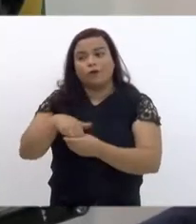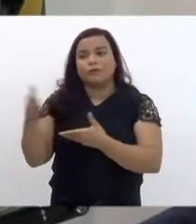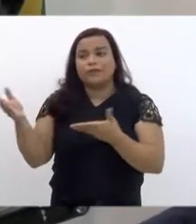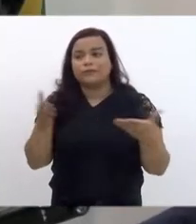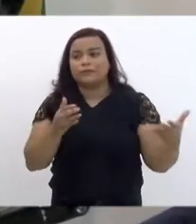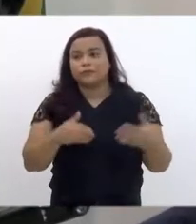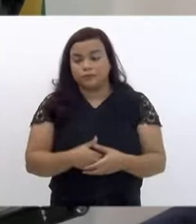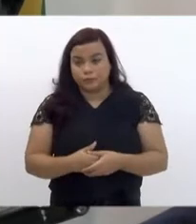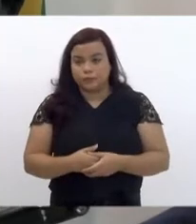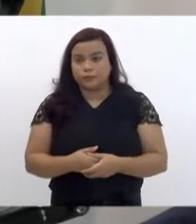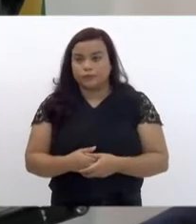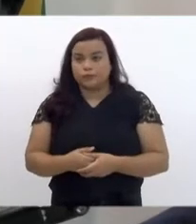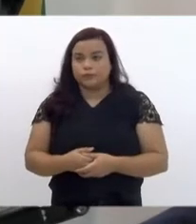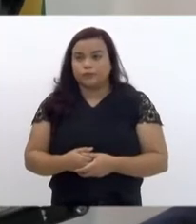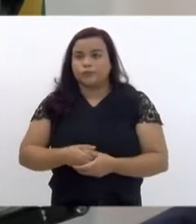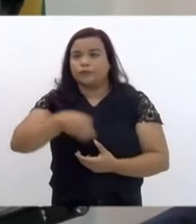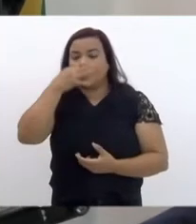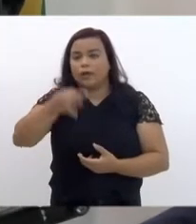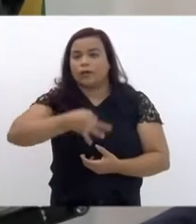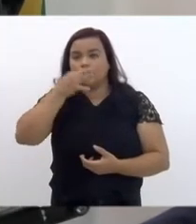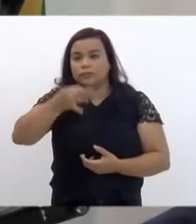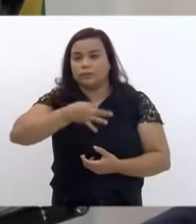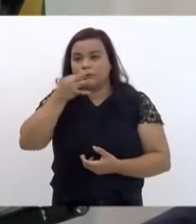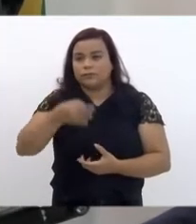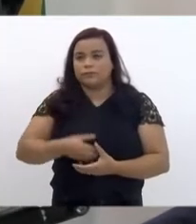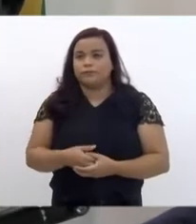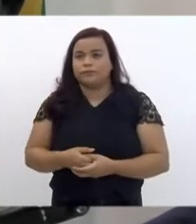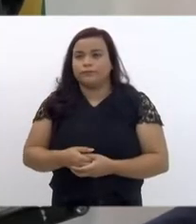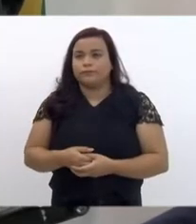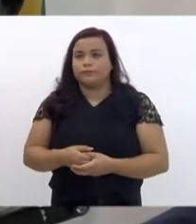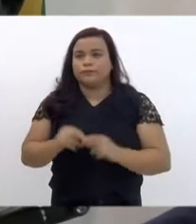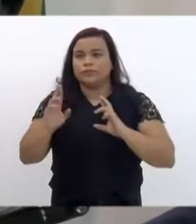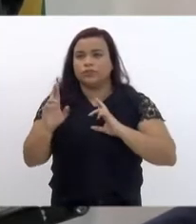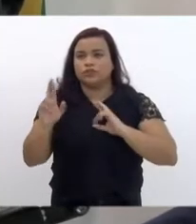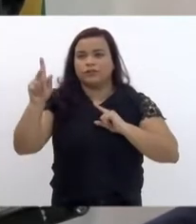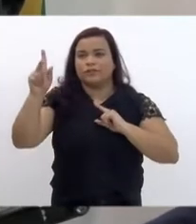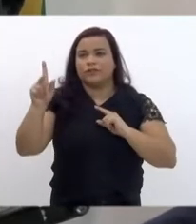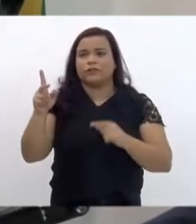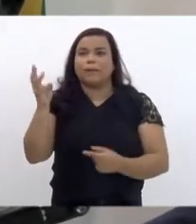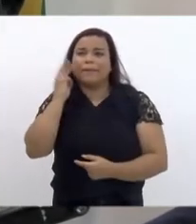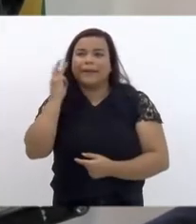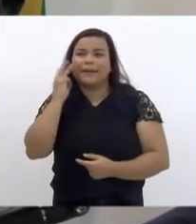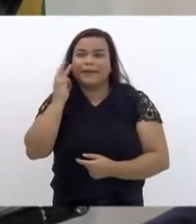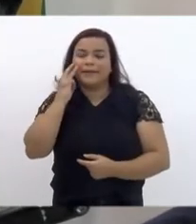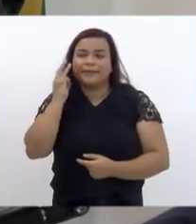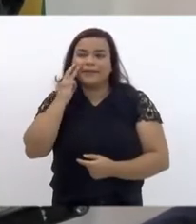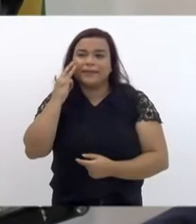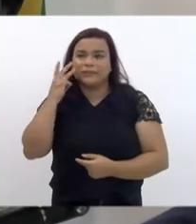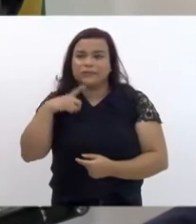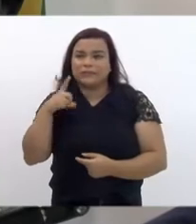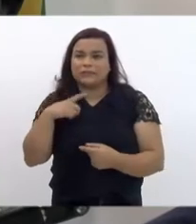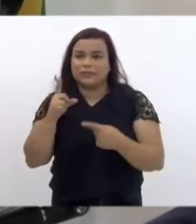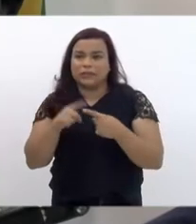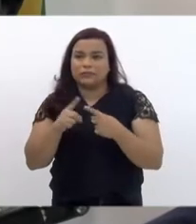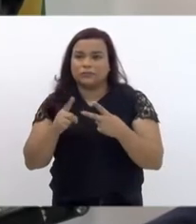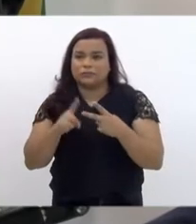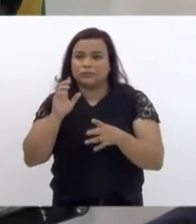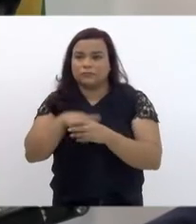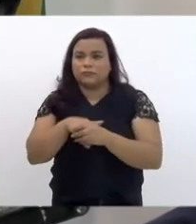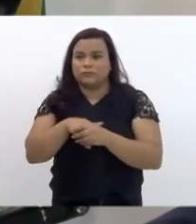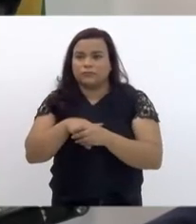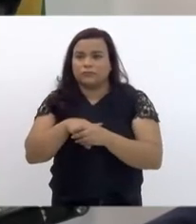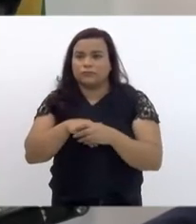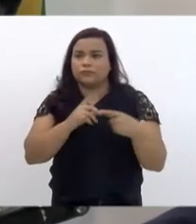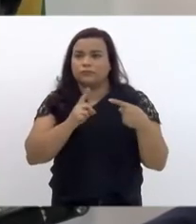o parecer divergente, deputado Carlos Mink. Temos dois votos. Um voto,